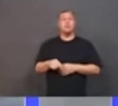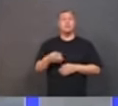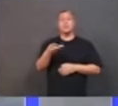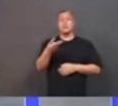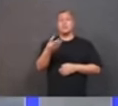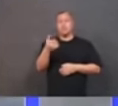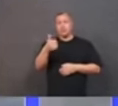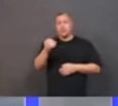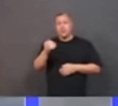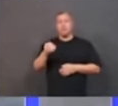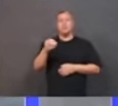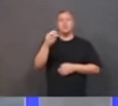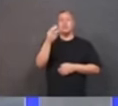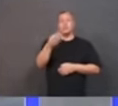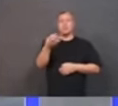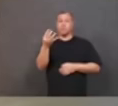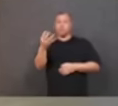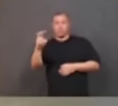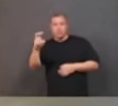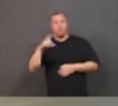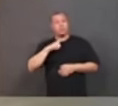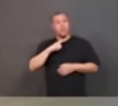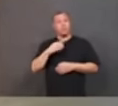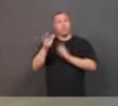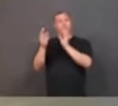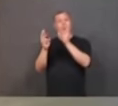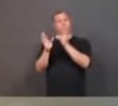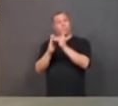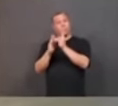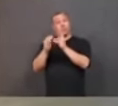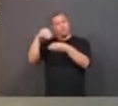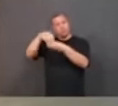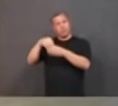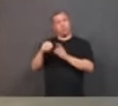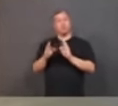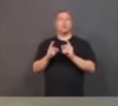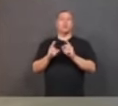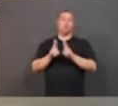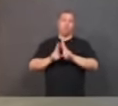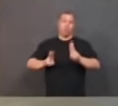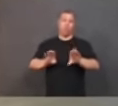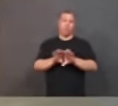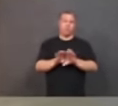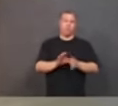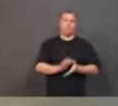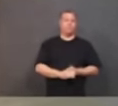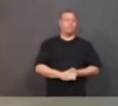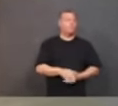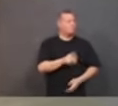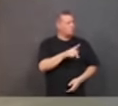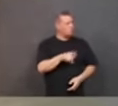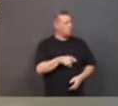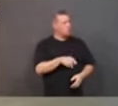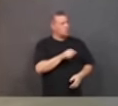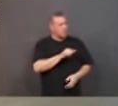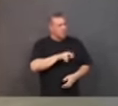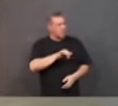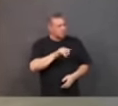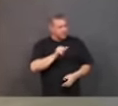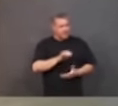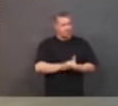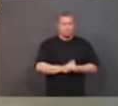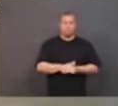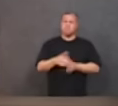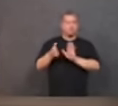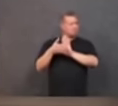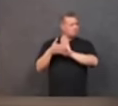negra quanto indígena, na universidade. Professor Arquimedes? Nós, muito boas propostas, mas nós